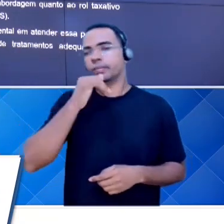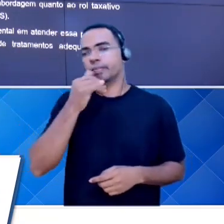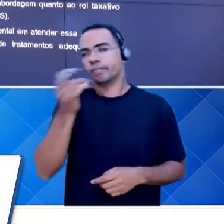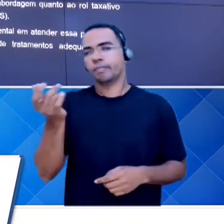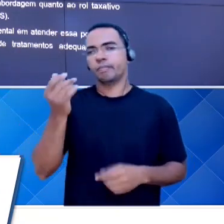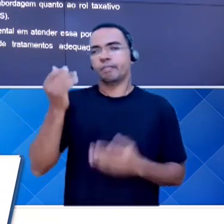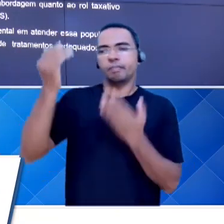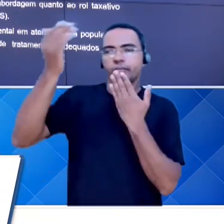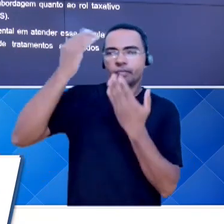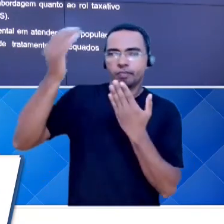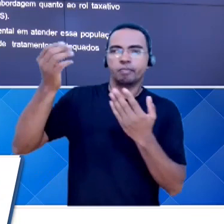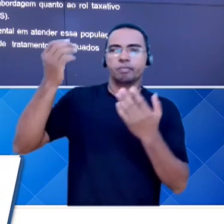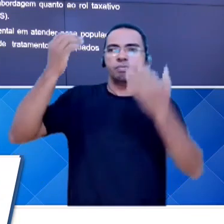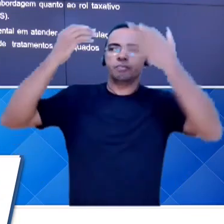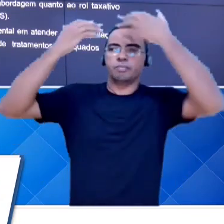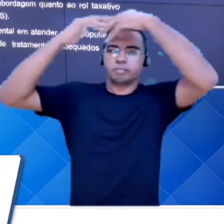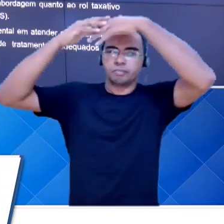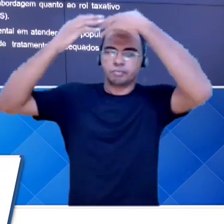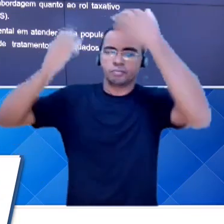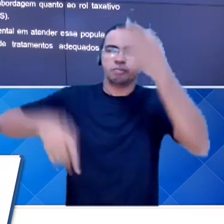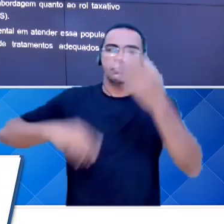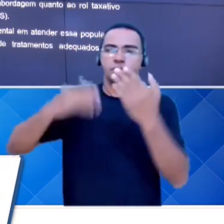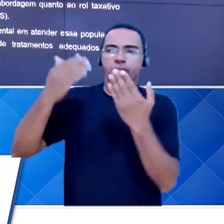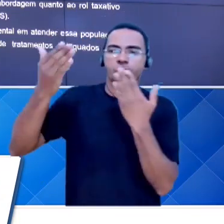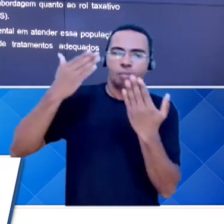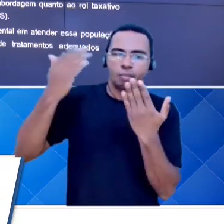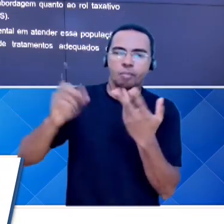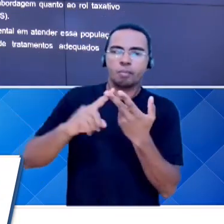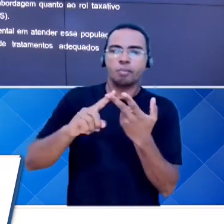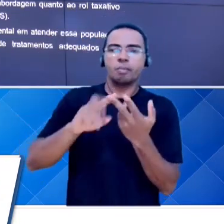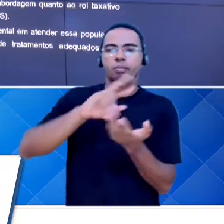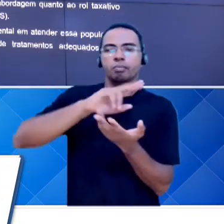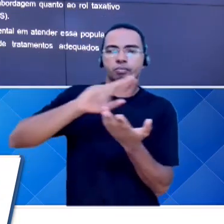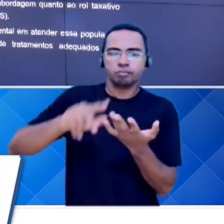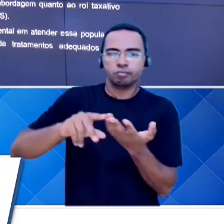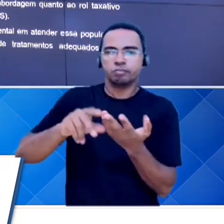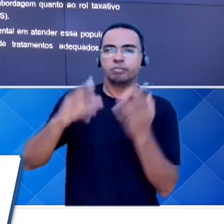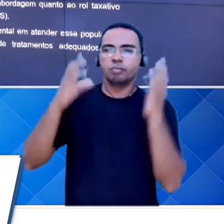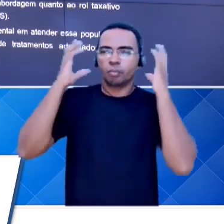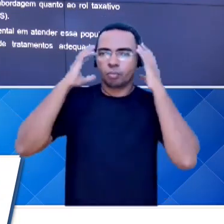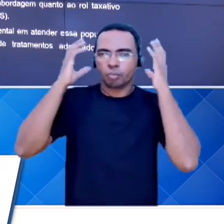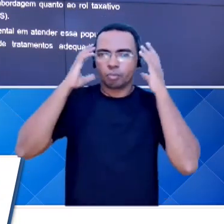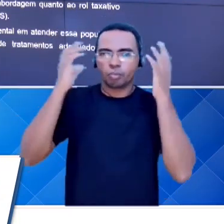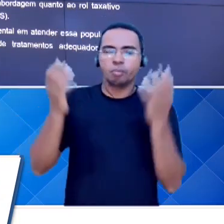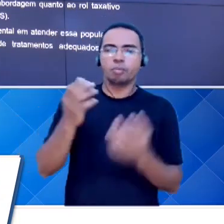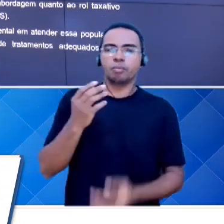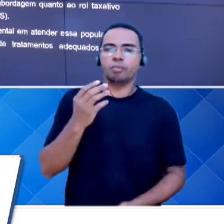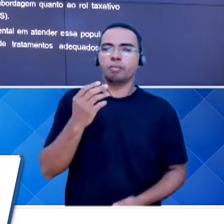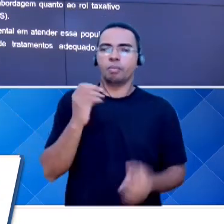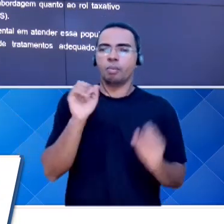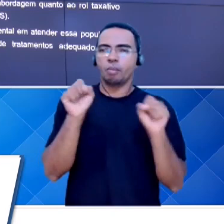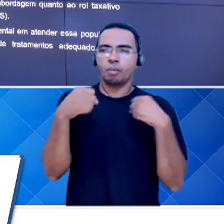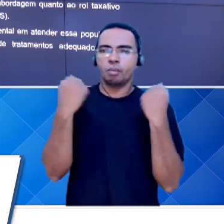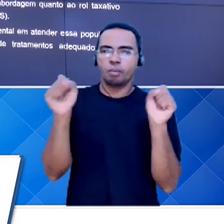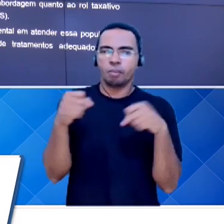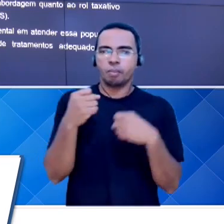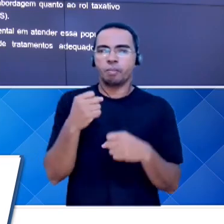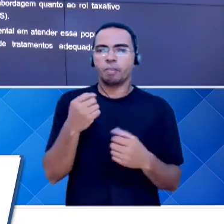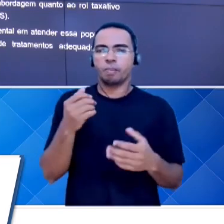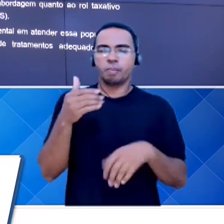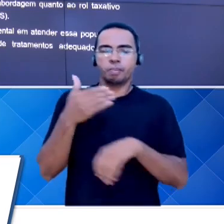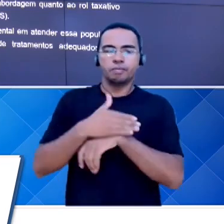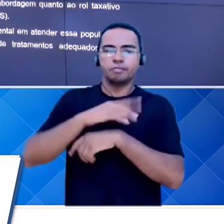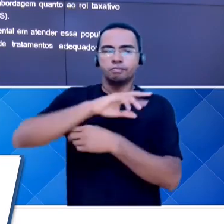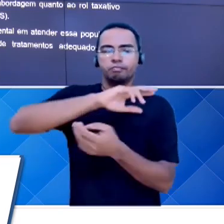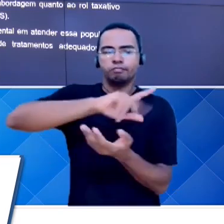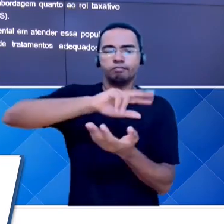psiquiatra, neurologista, psicólogo, psicopedagogo, fonoaudiólogo, fisioterapeuta, terapia ocupacional e vários